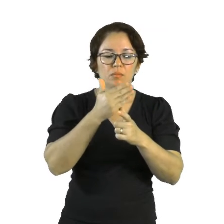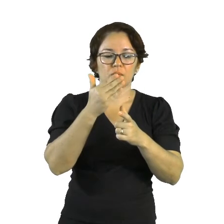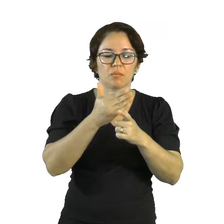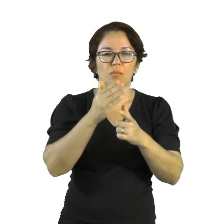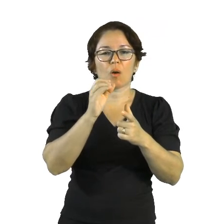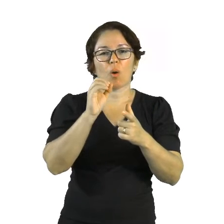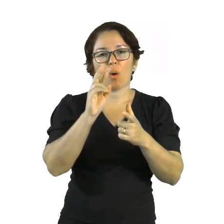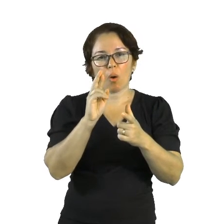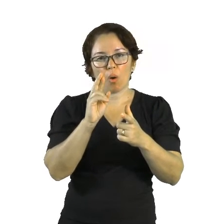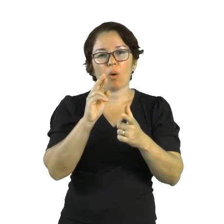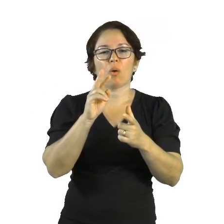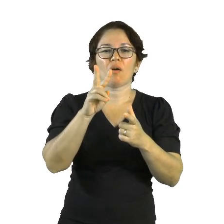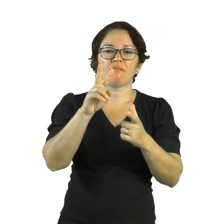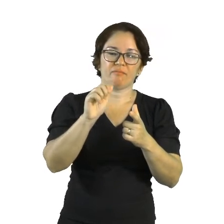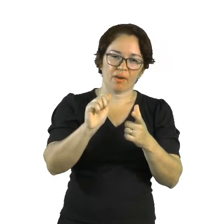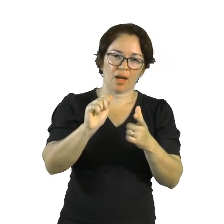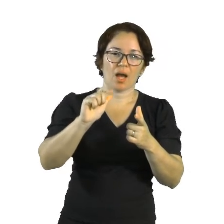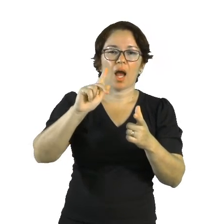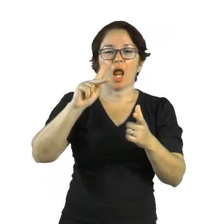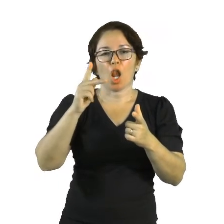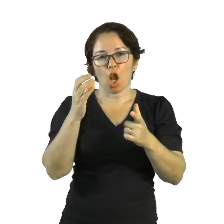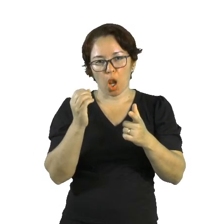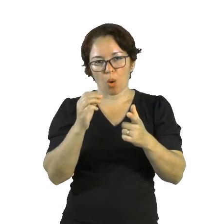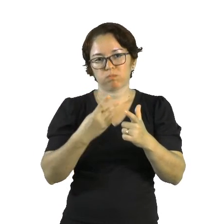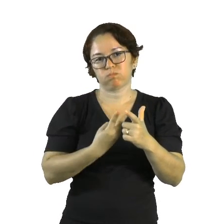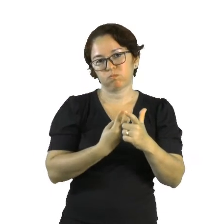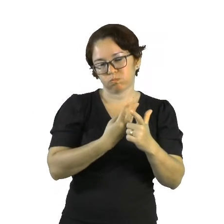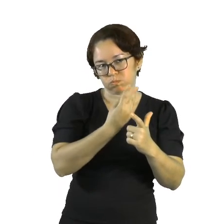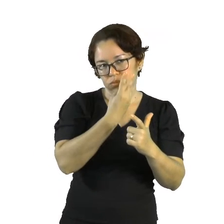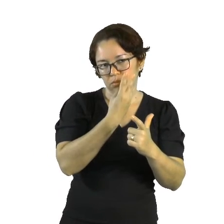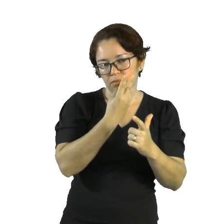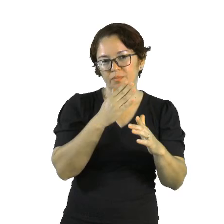Orvalho. 3 sílabas. Então, ela é uma palavra